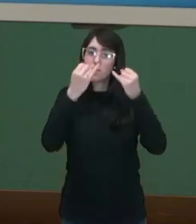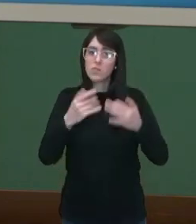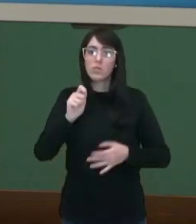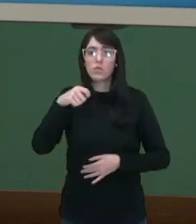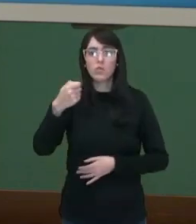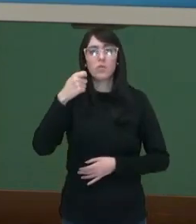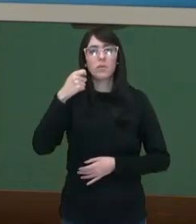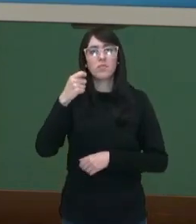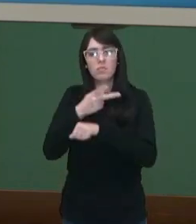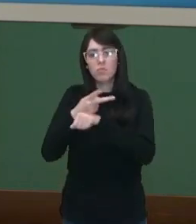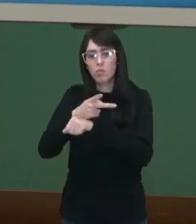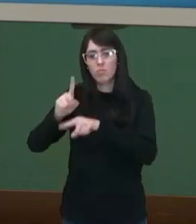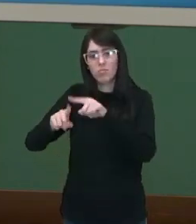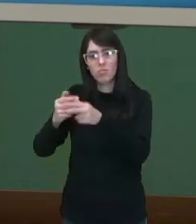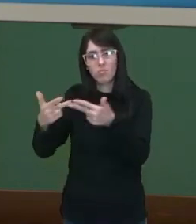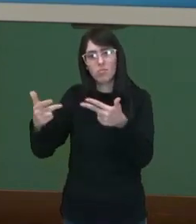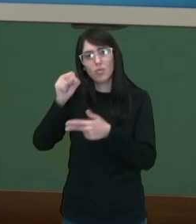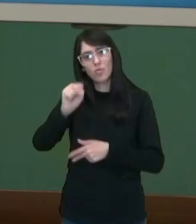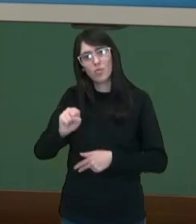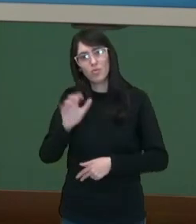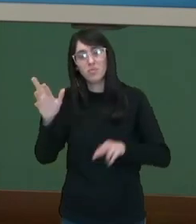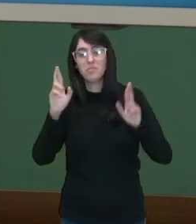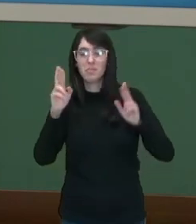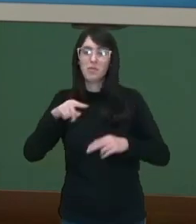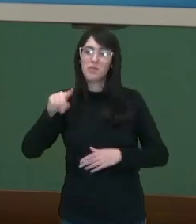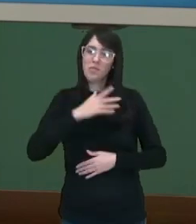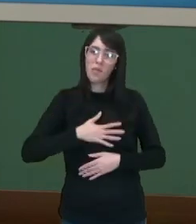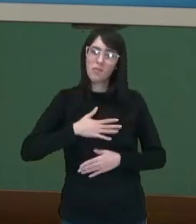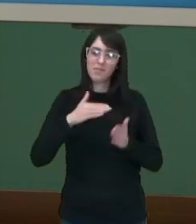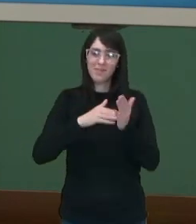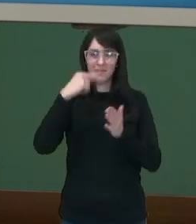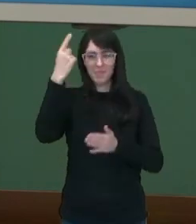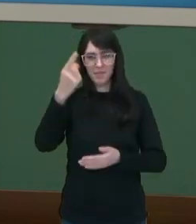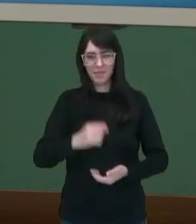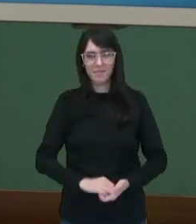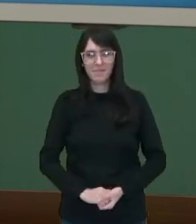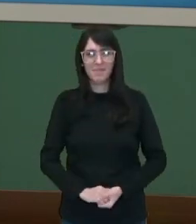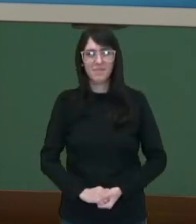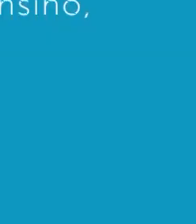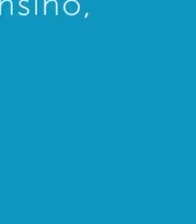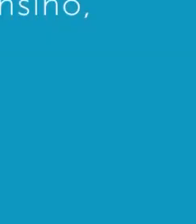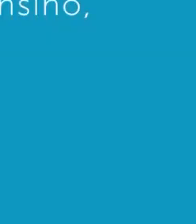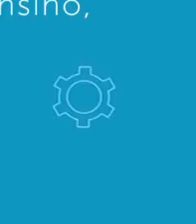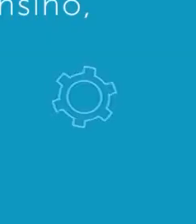vídeo, nós falamos sobre a mineração na região Sudeste. Espero que vocês tenham gostado. Até breve!